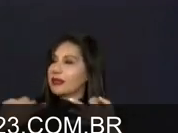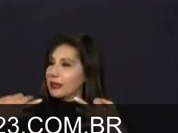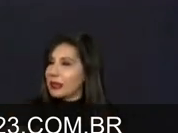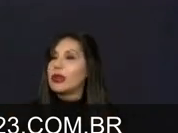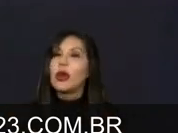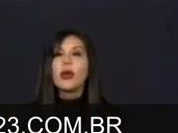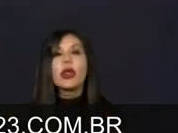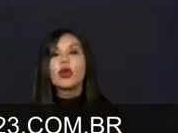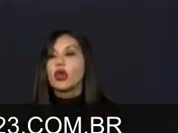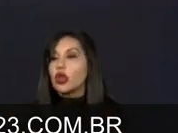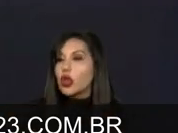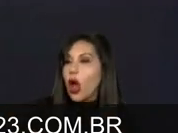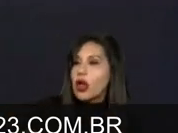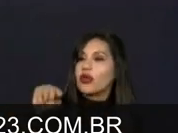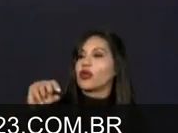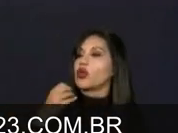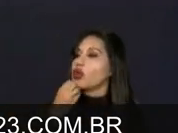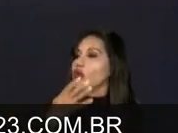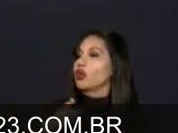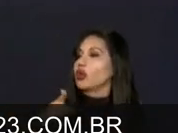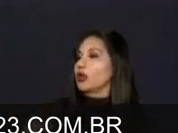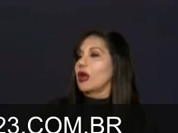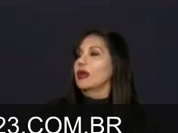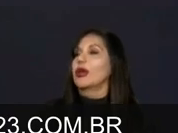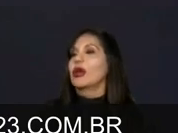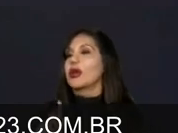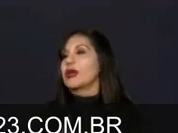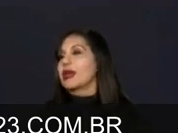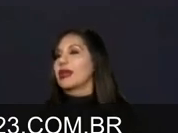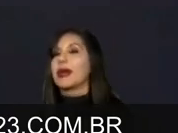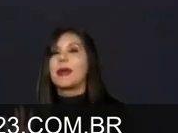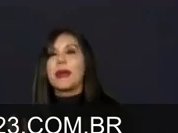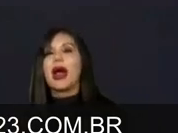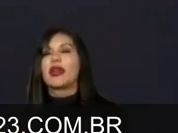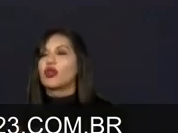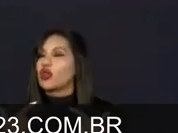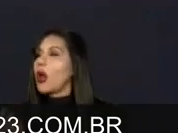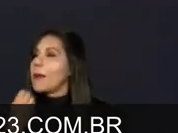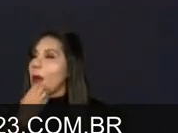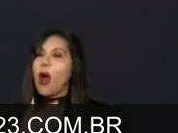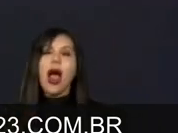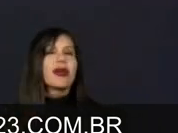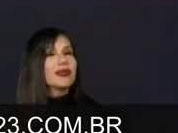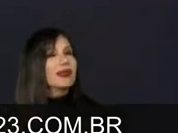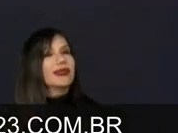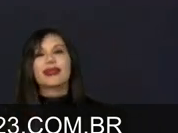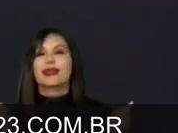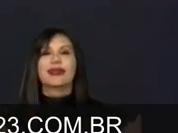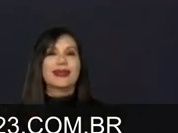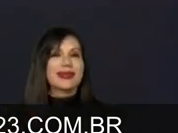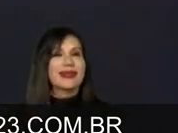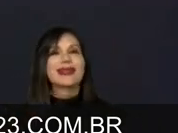por isso que gostamos dele, porque está fazendo no estilo Grizzlies e felizmente tem sido produtivo.